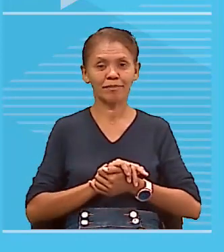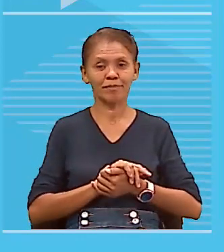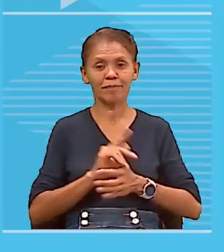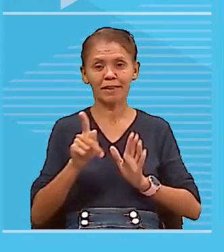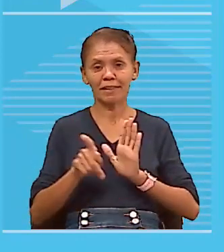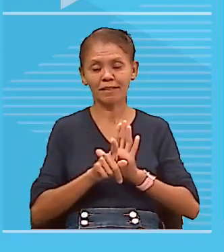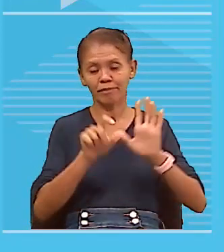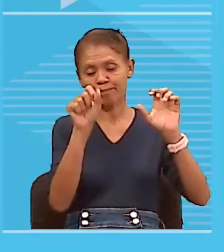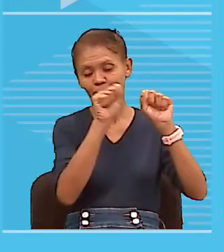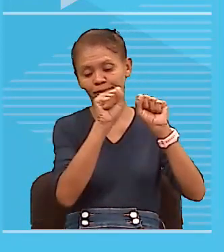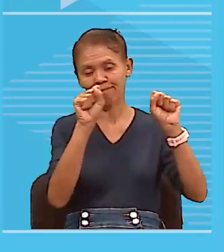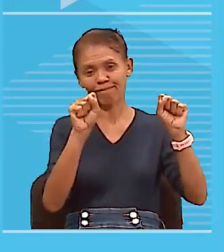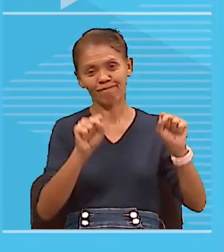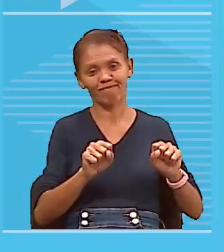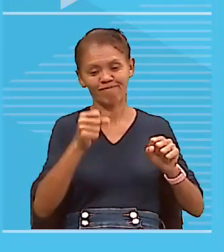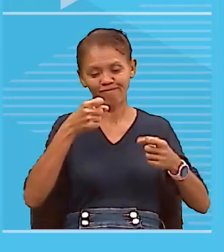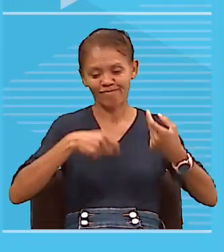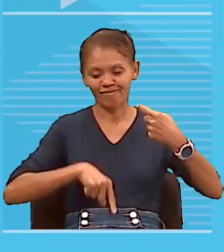sistema